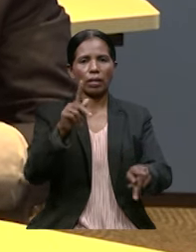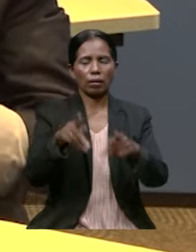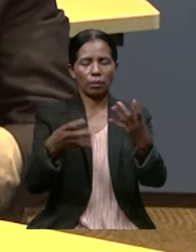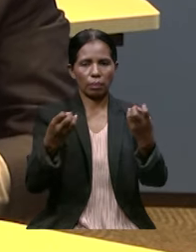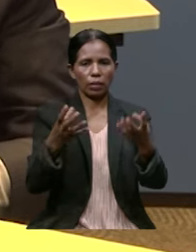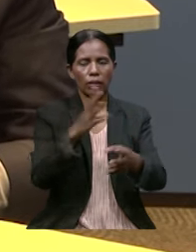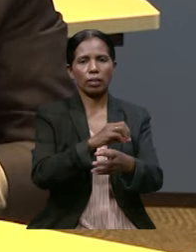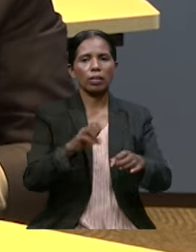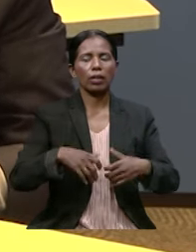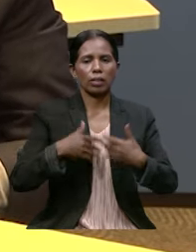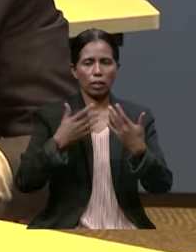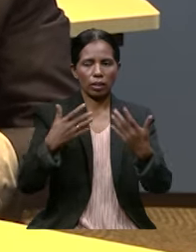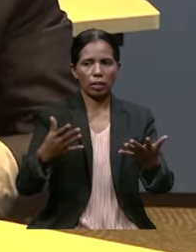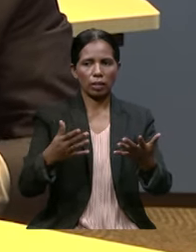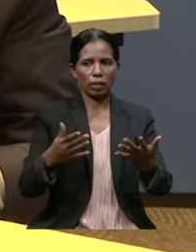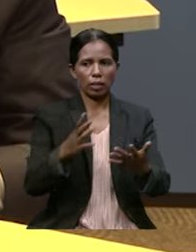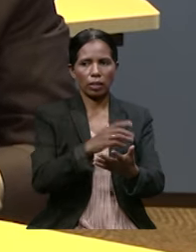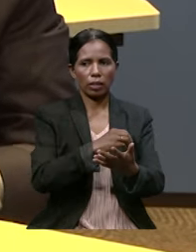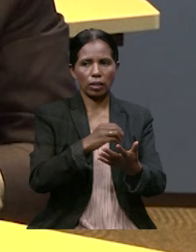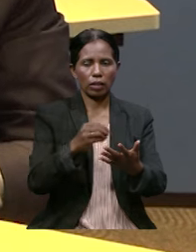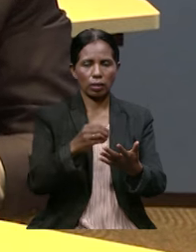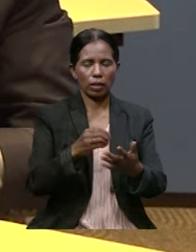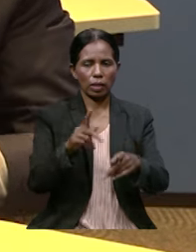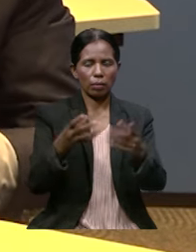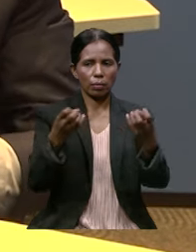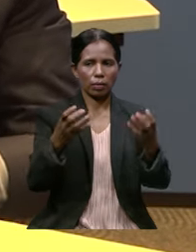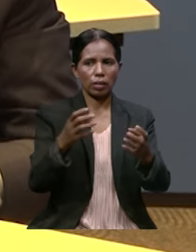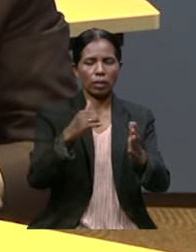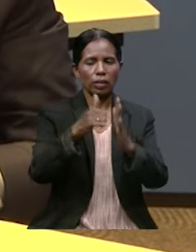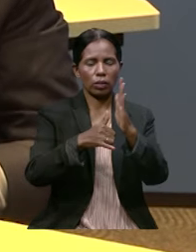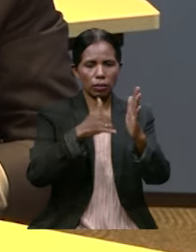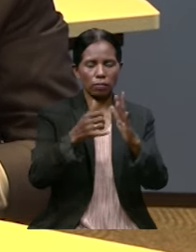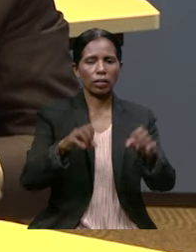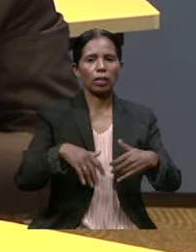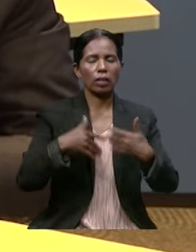sira é mahira create sira youtuber hira maka